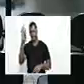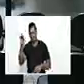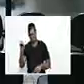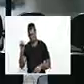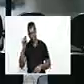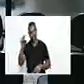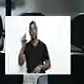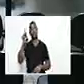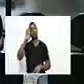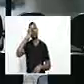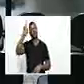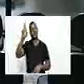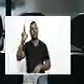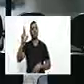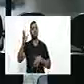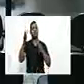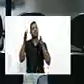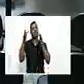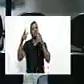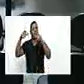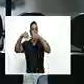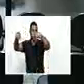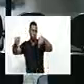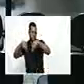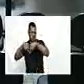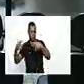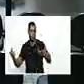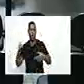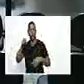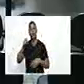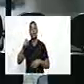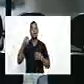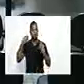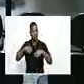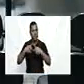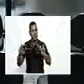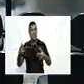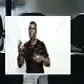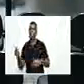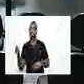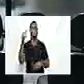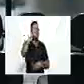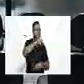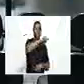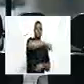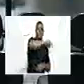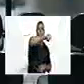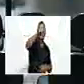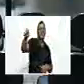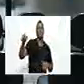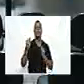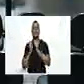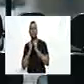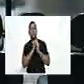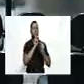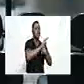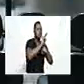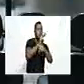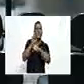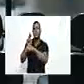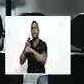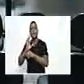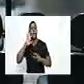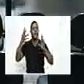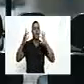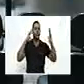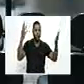como chefe de sessão Nossa lá também que assim eh precisou ele vai pra rota precisou isso ele faz ele corre atrás que